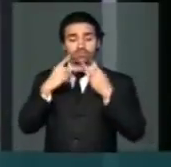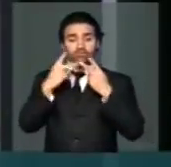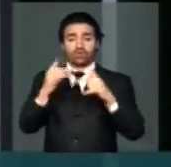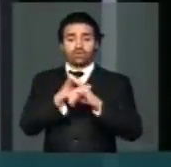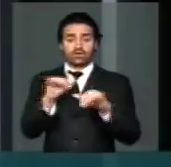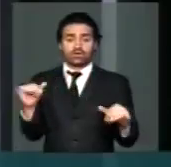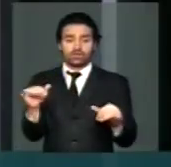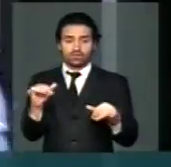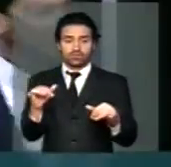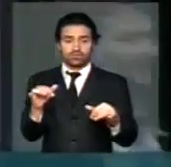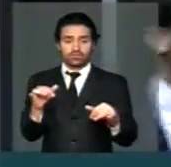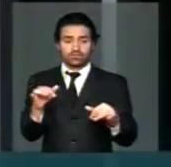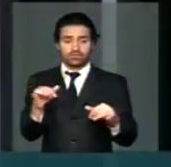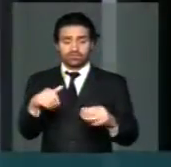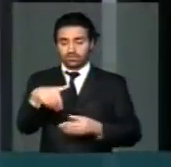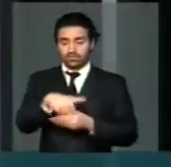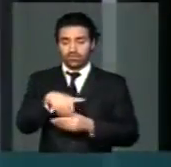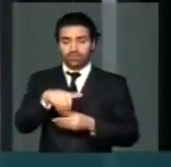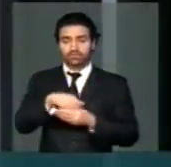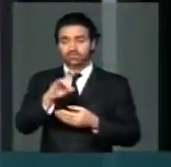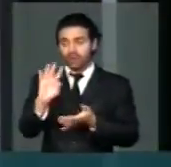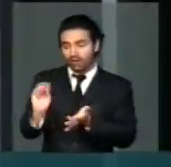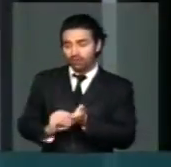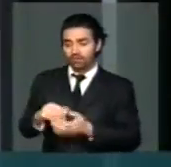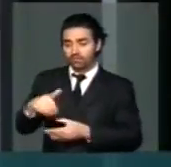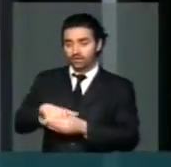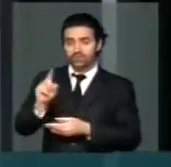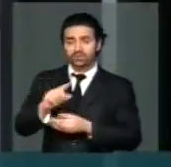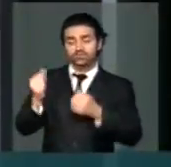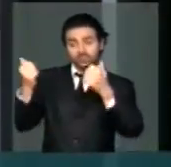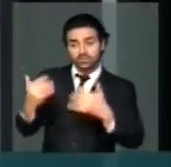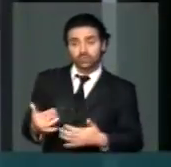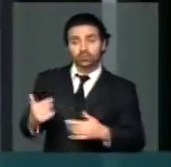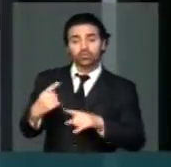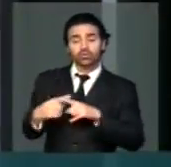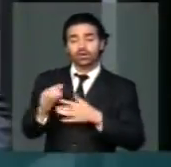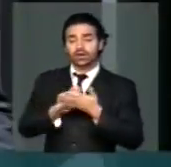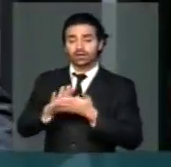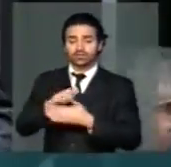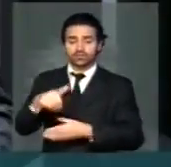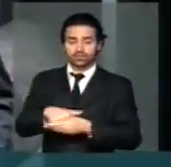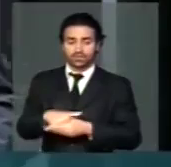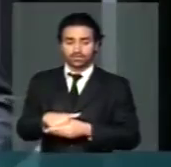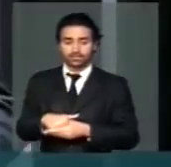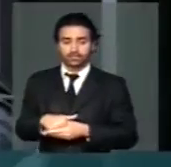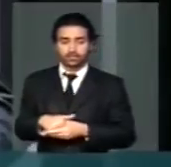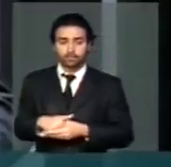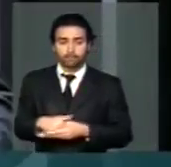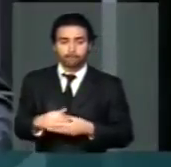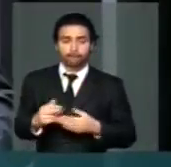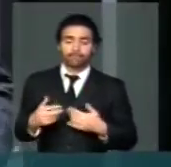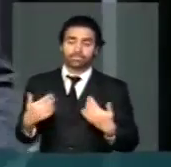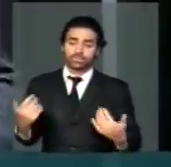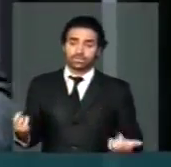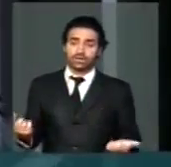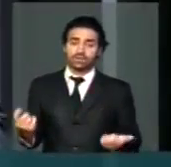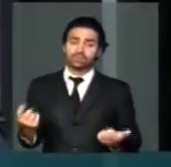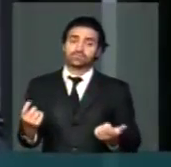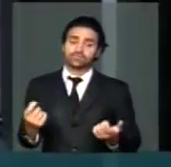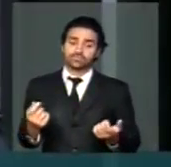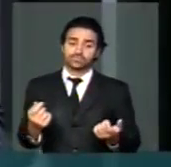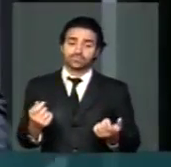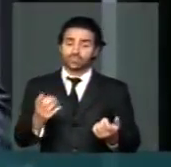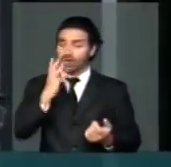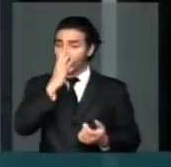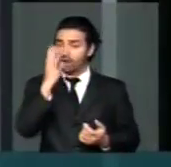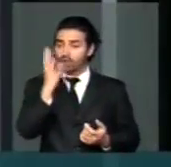do seu voto. Ele apenas não votou, ele diz por que não votaria, e aí acabou atacando, ou quem sabe